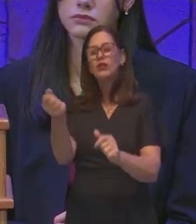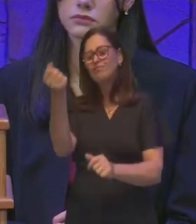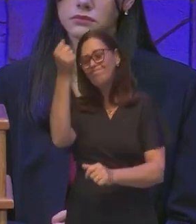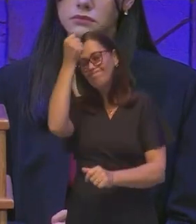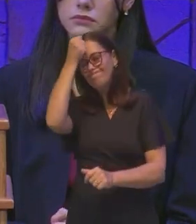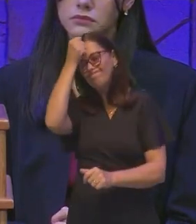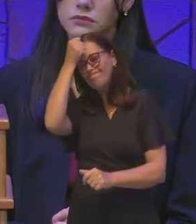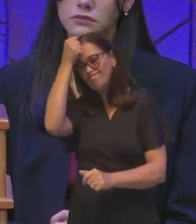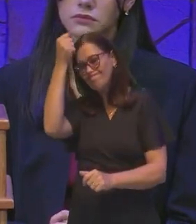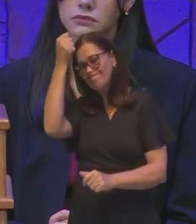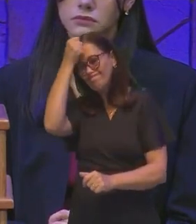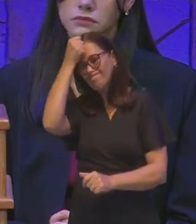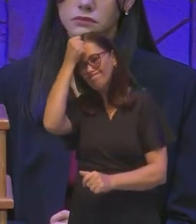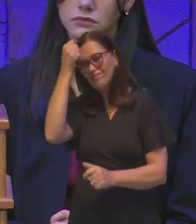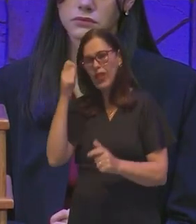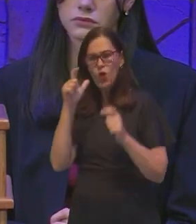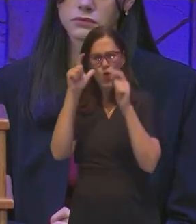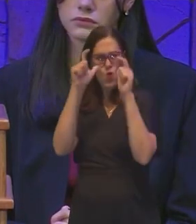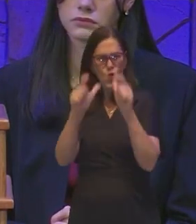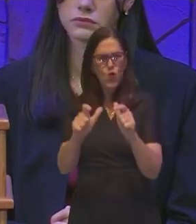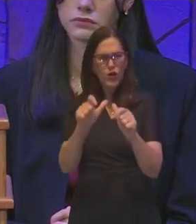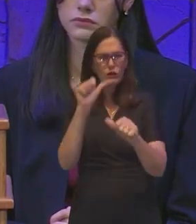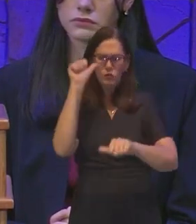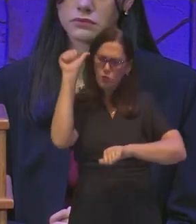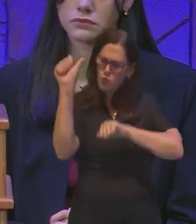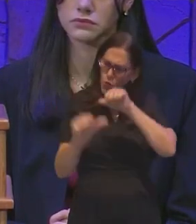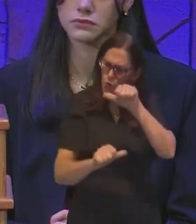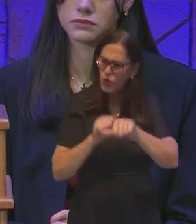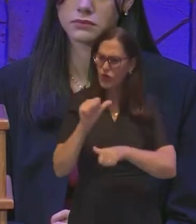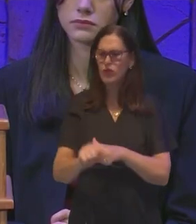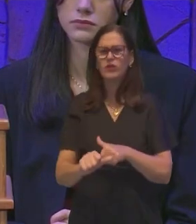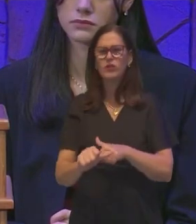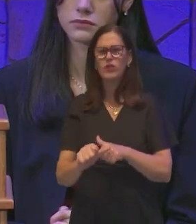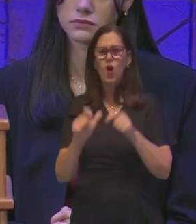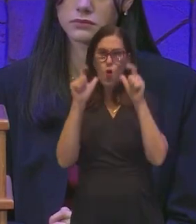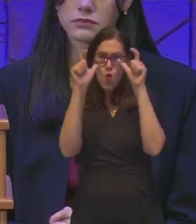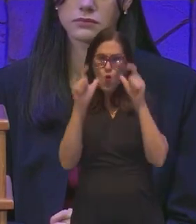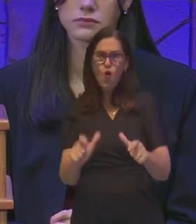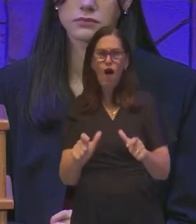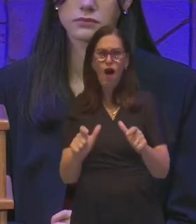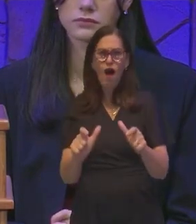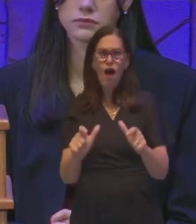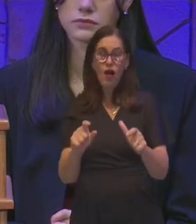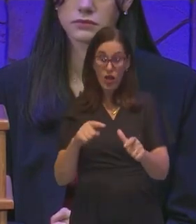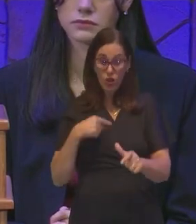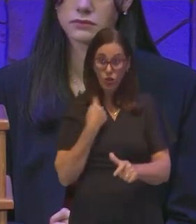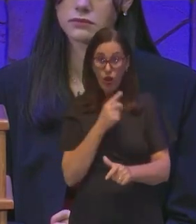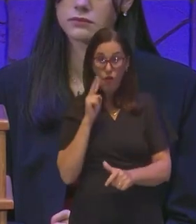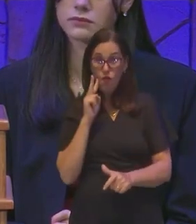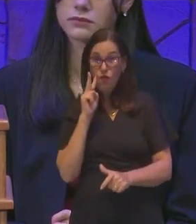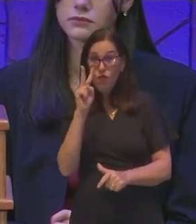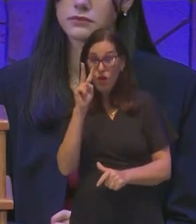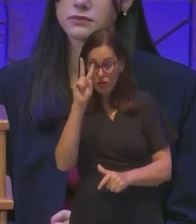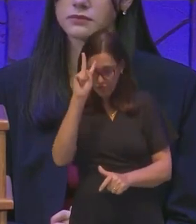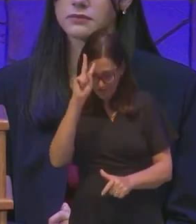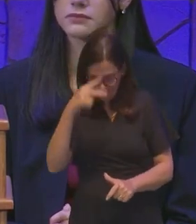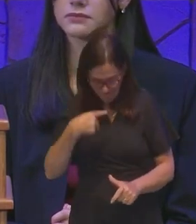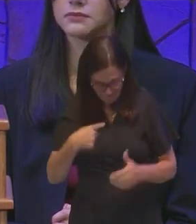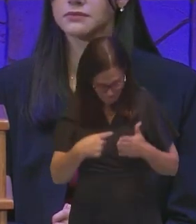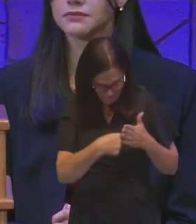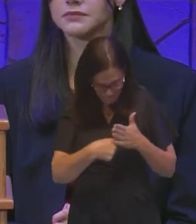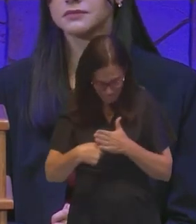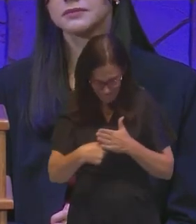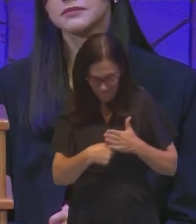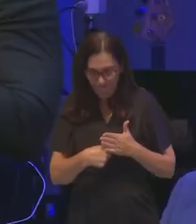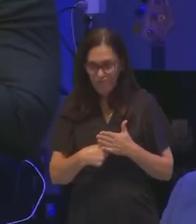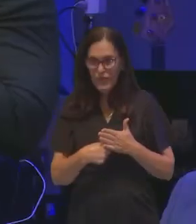arrependimento, a um lugar de transformação, a um lugar onde nós olhamos para a nossa vida,